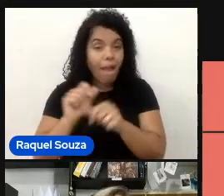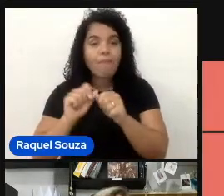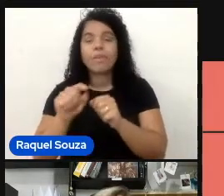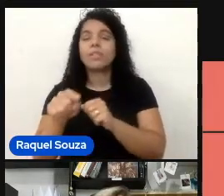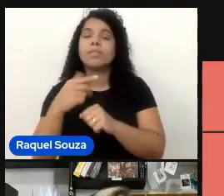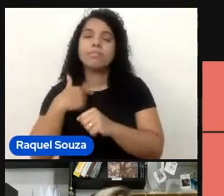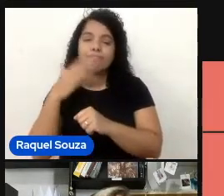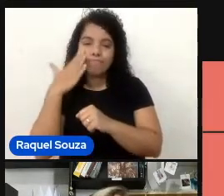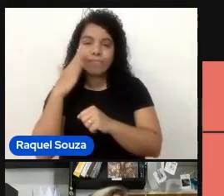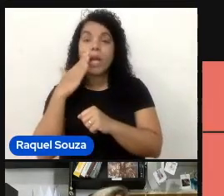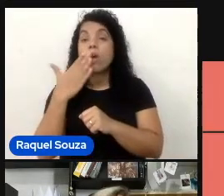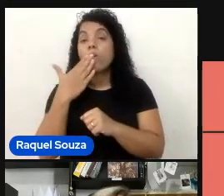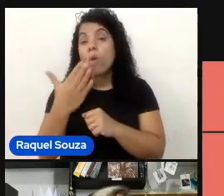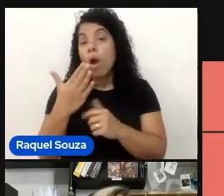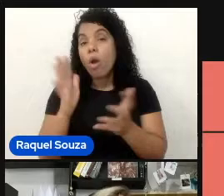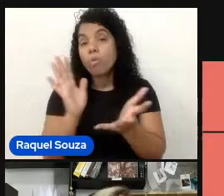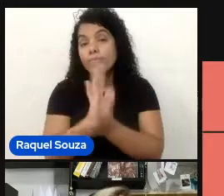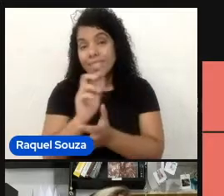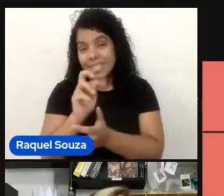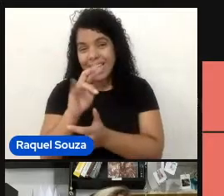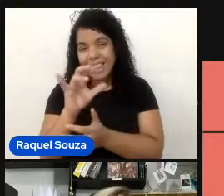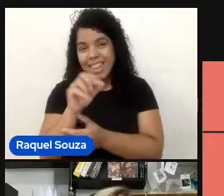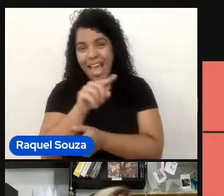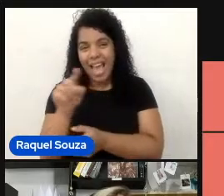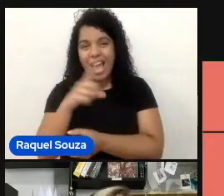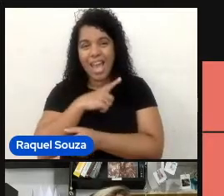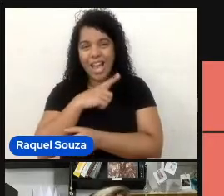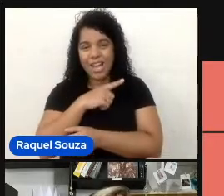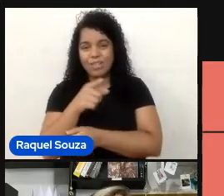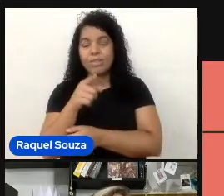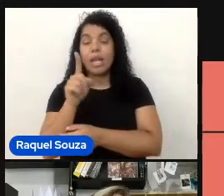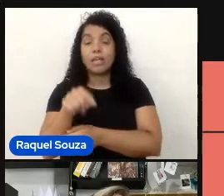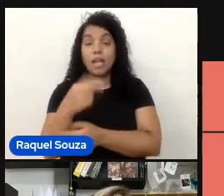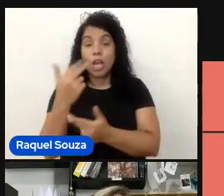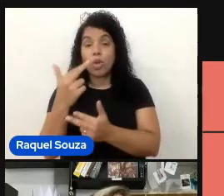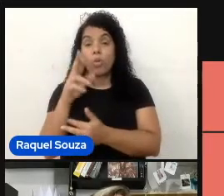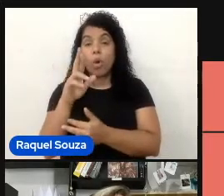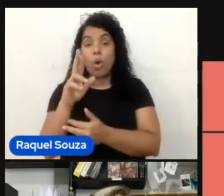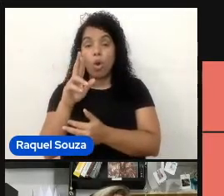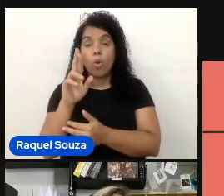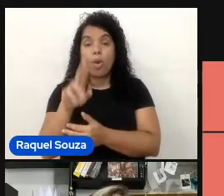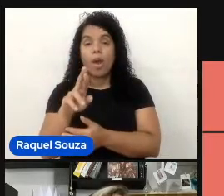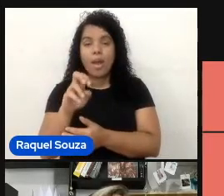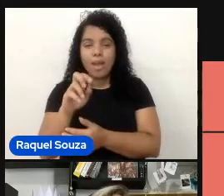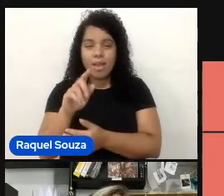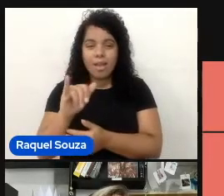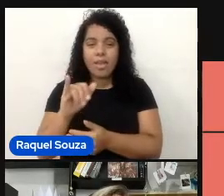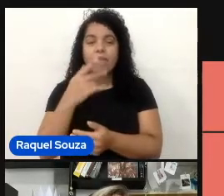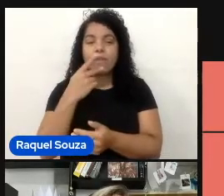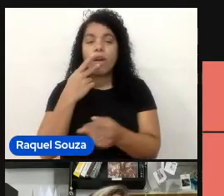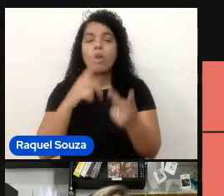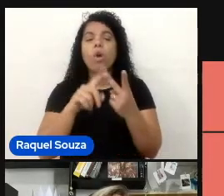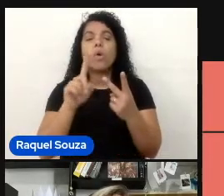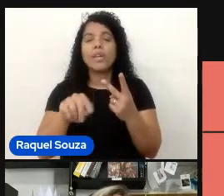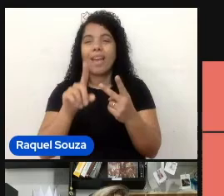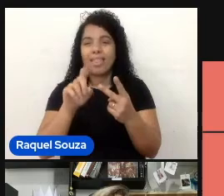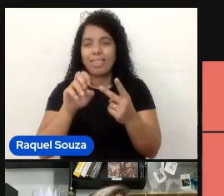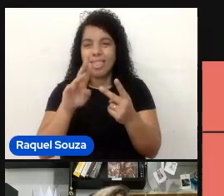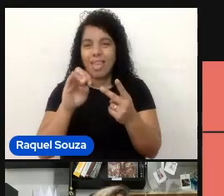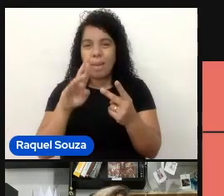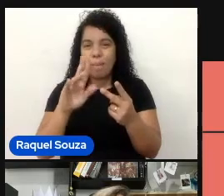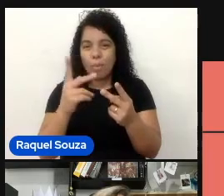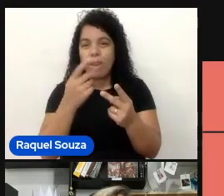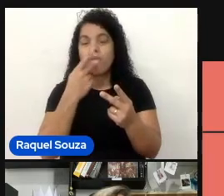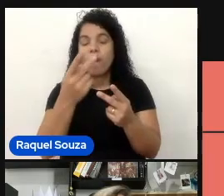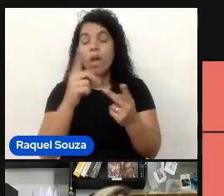que é o cenário que você tá, e desse cenário que você tá, que aí é um pouco do que a Rê já falou e do que a Débora trouxe, entender se já tem maturidade,